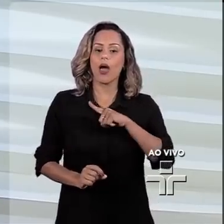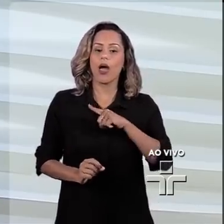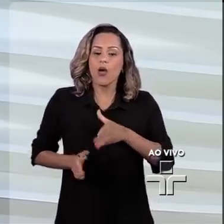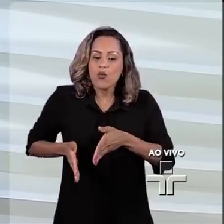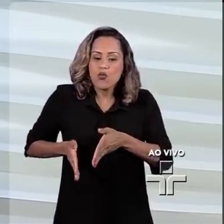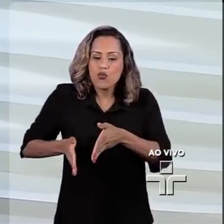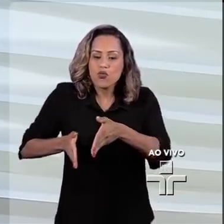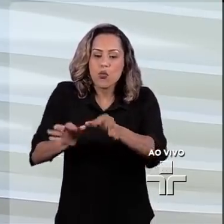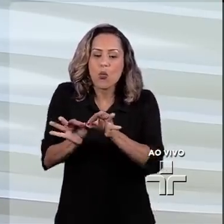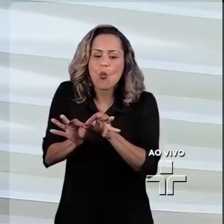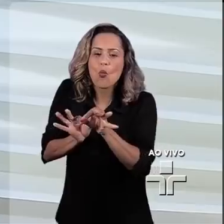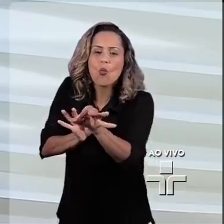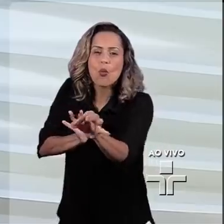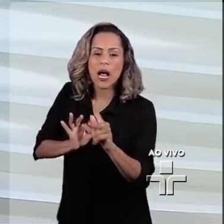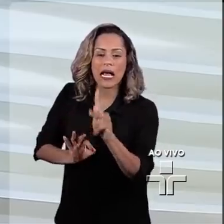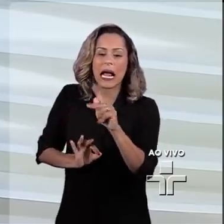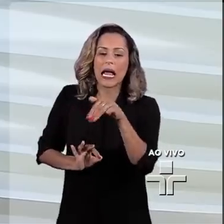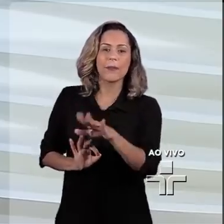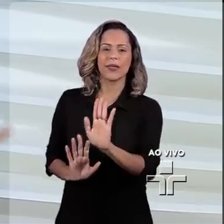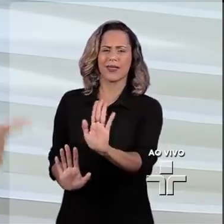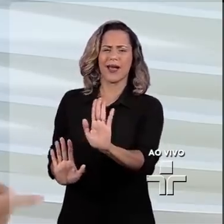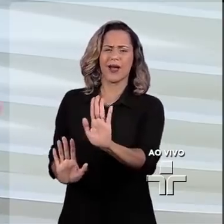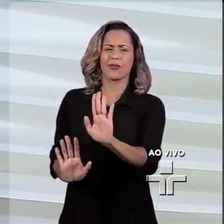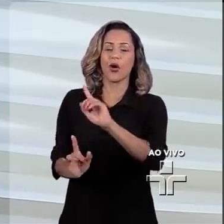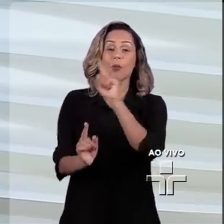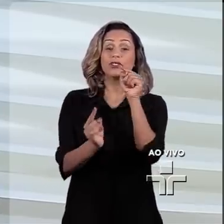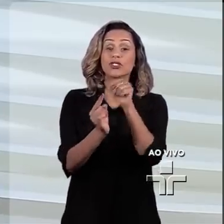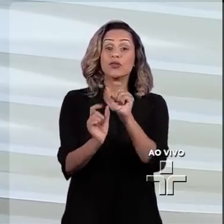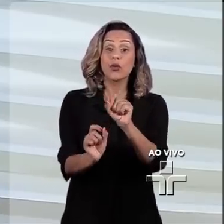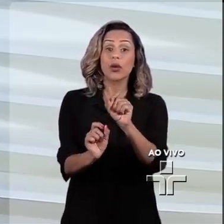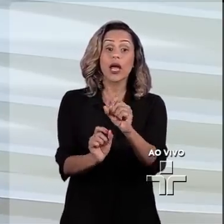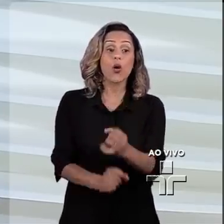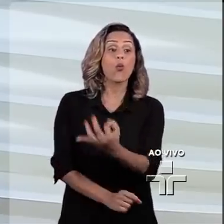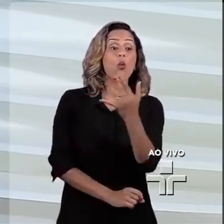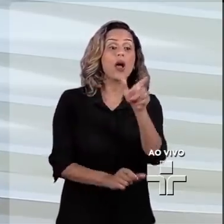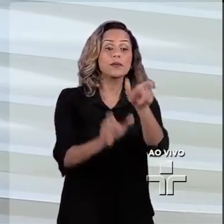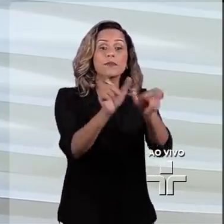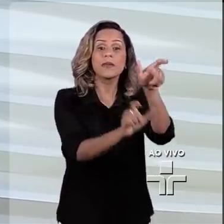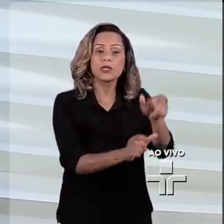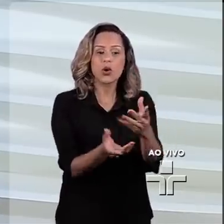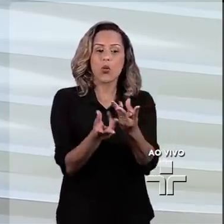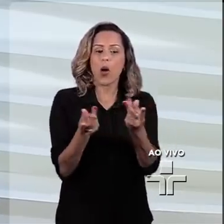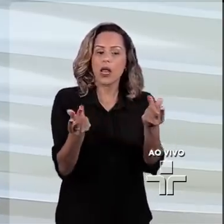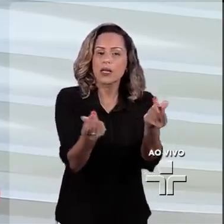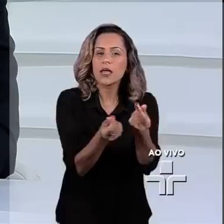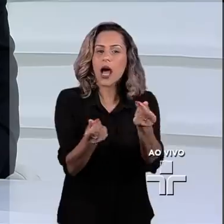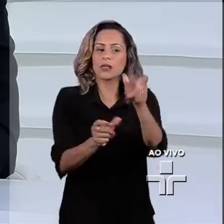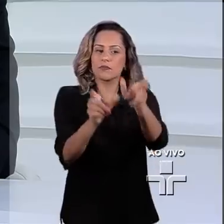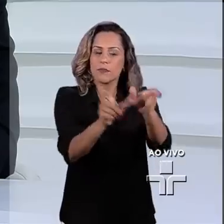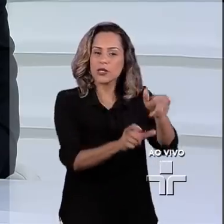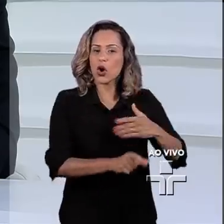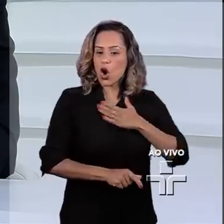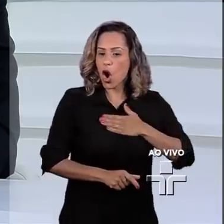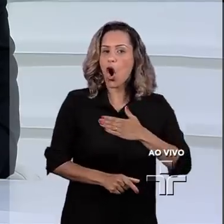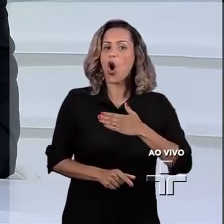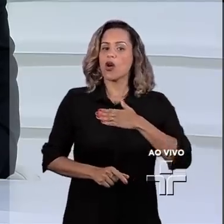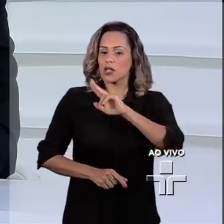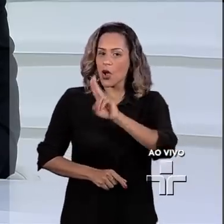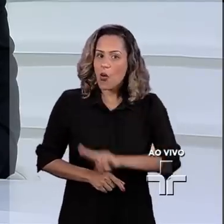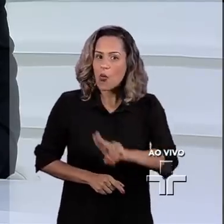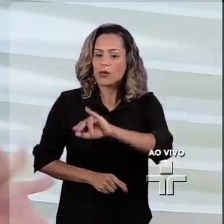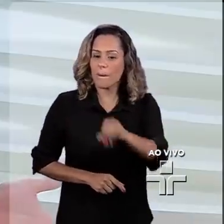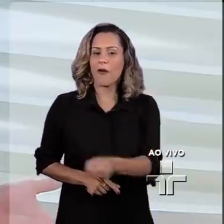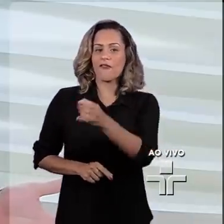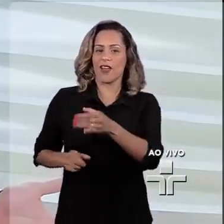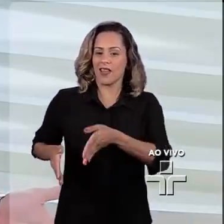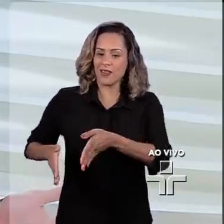nossa meta é em relação a quantas pessoas usam ciclovia na cidade de São Paulo. Muito mais importante do que quilômetros